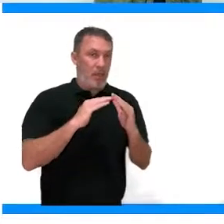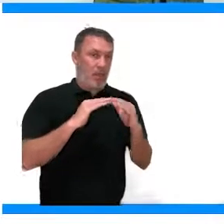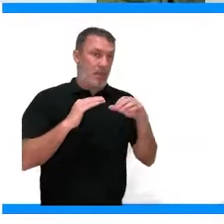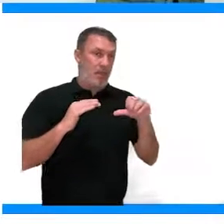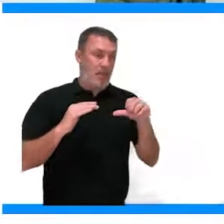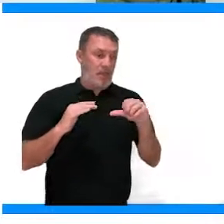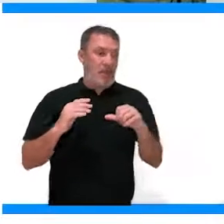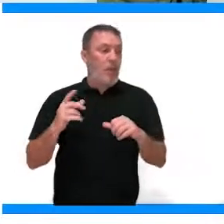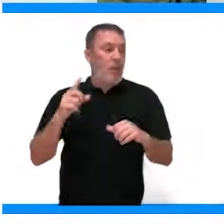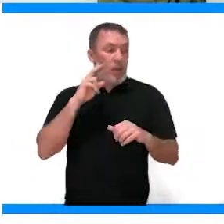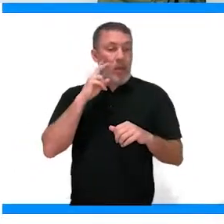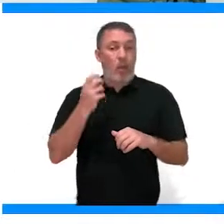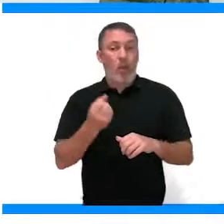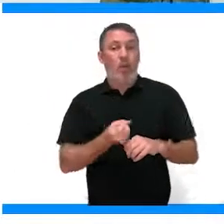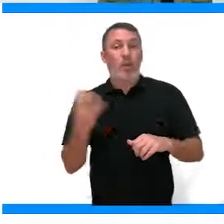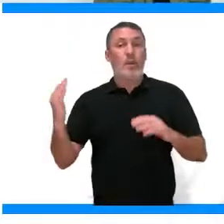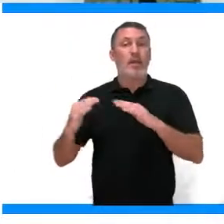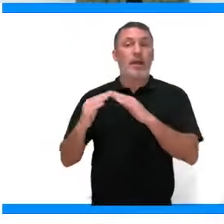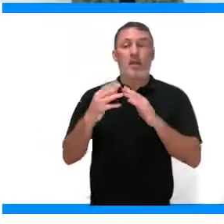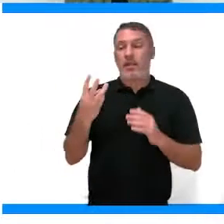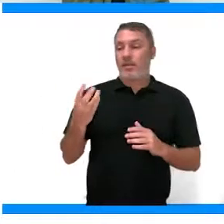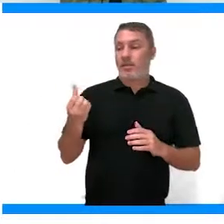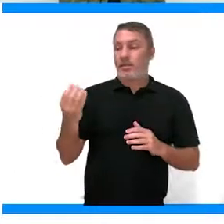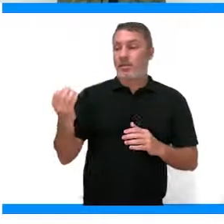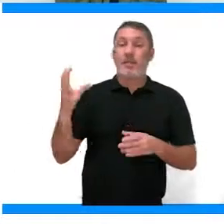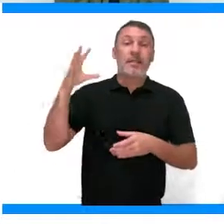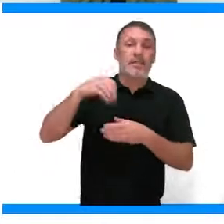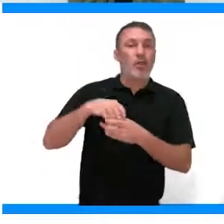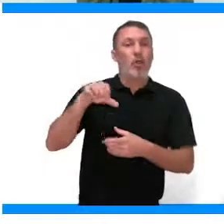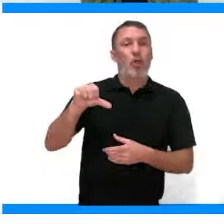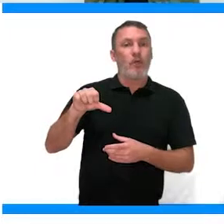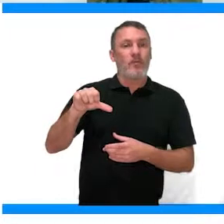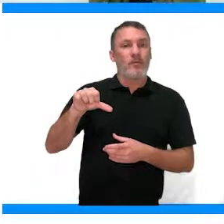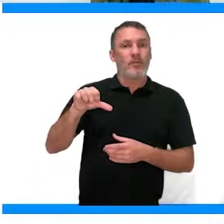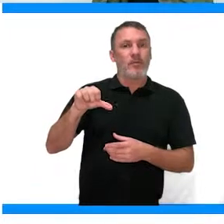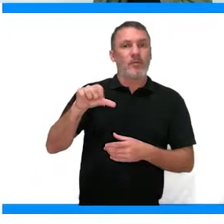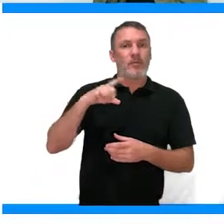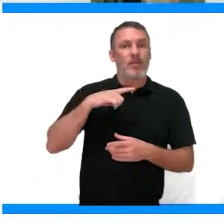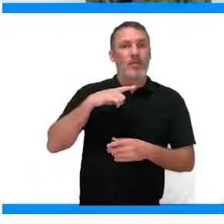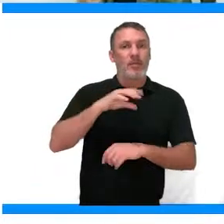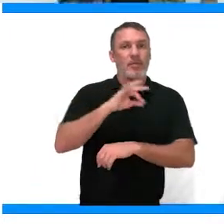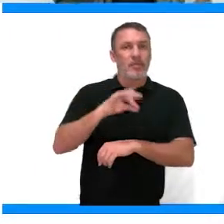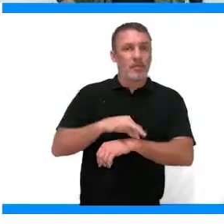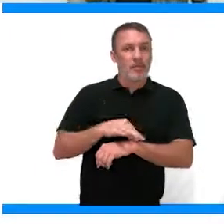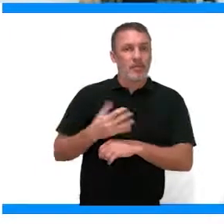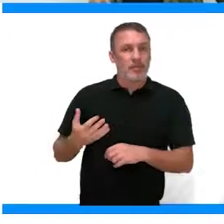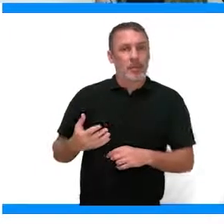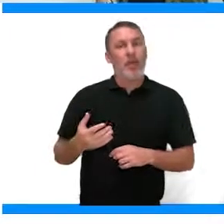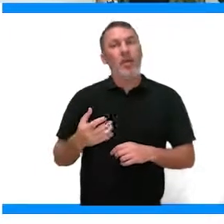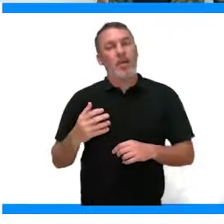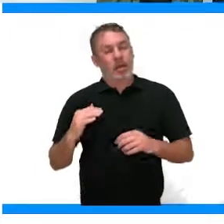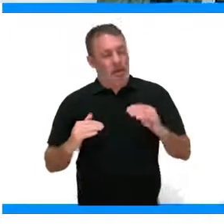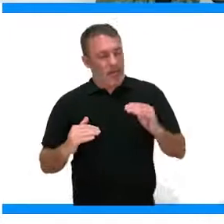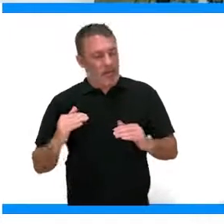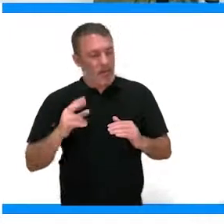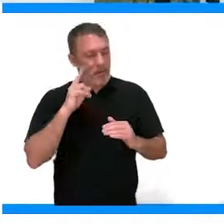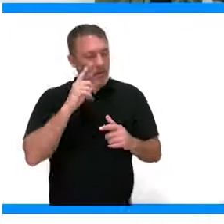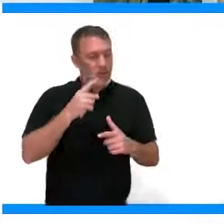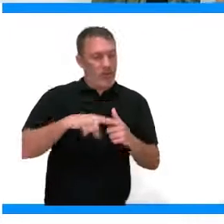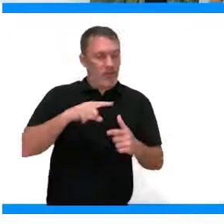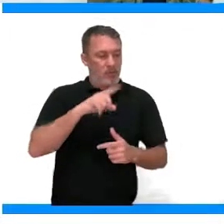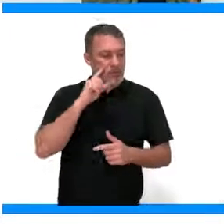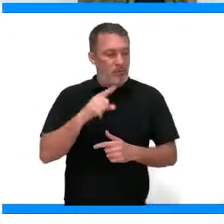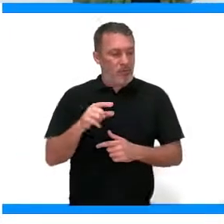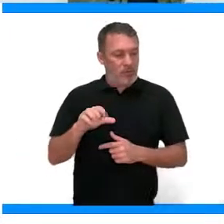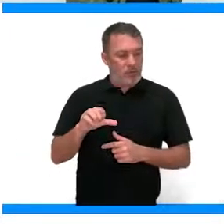casa e tenho menos mosquito, aí eu tenho que fazer. 9 dividido por 360 vezes 100. 9 dividido